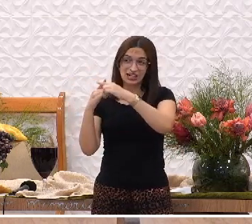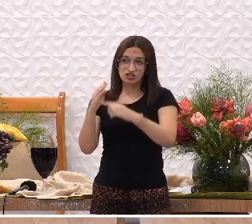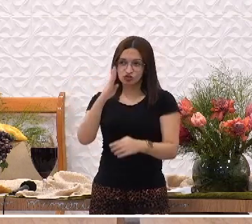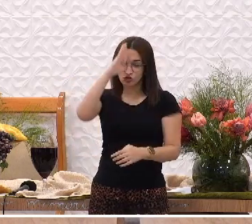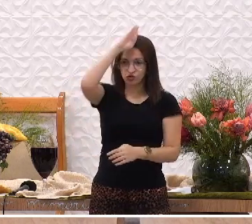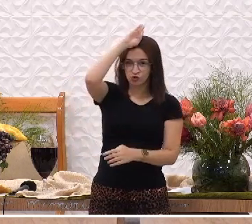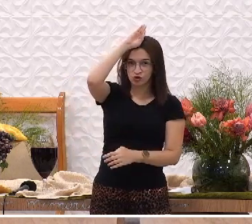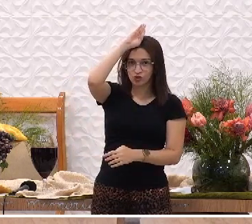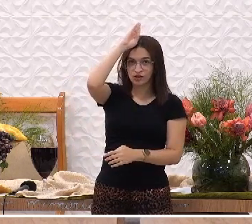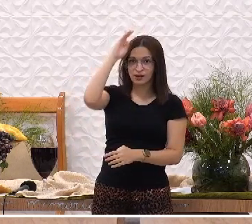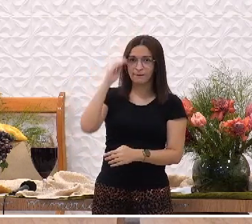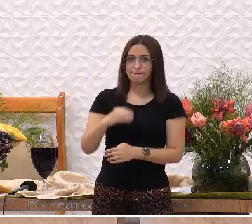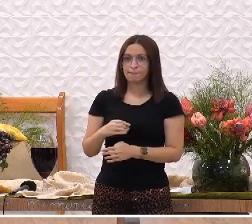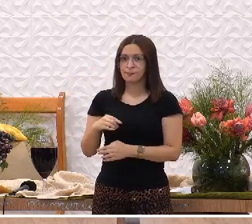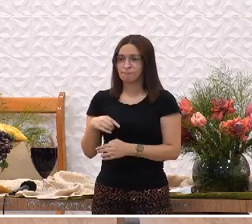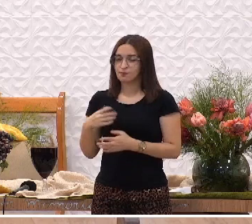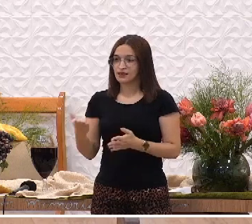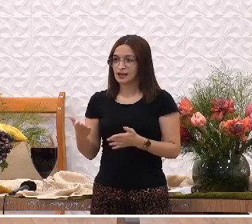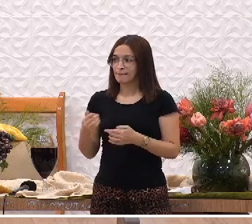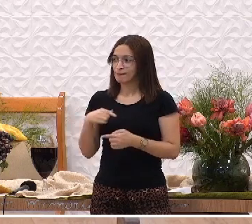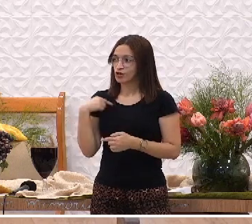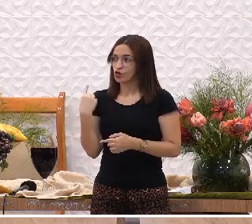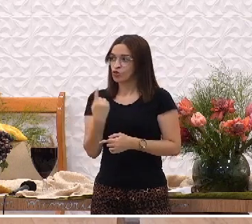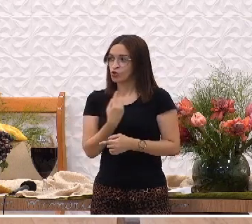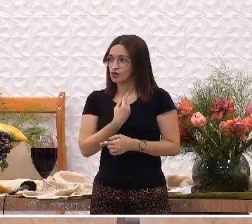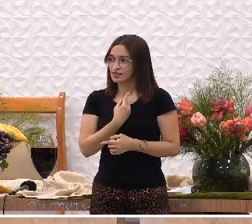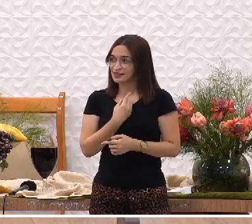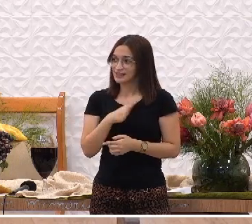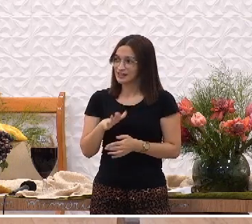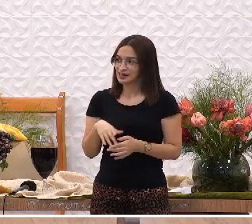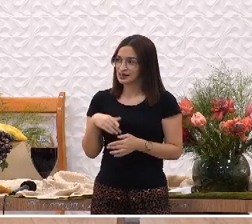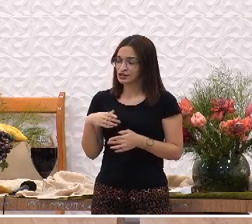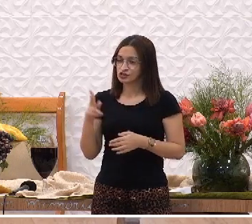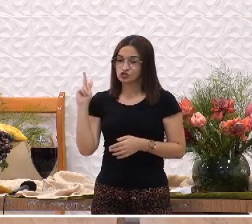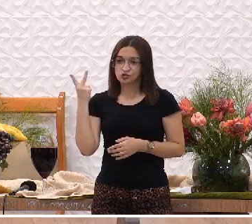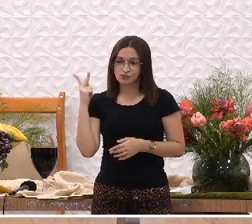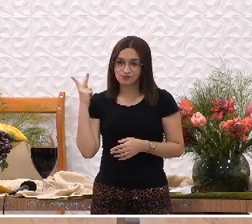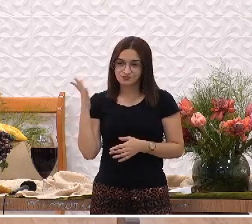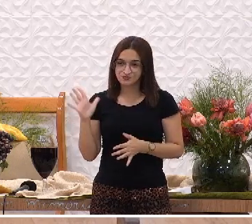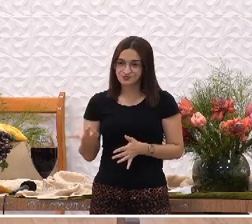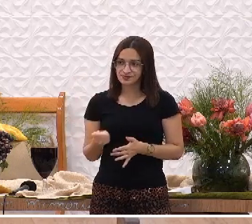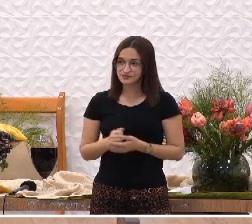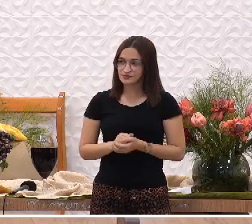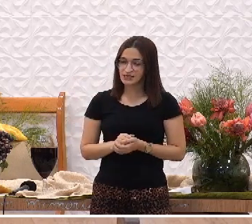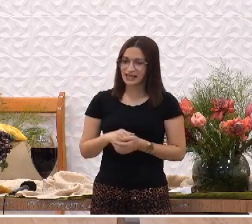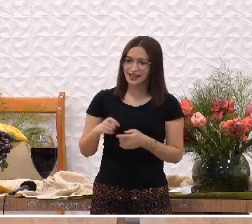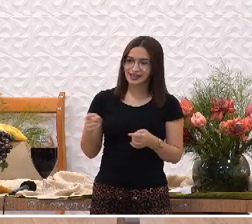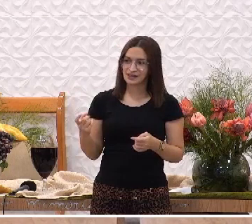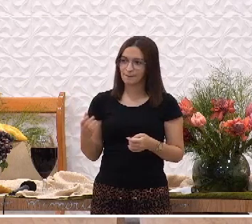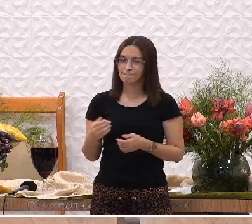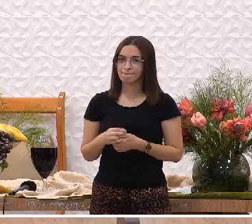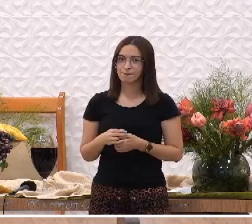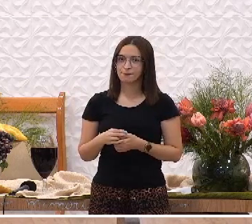abandonando toda a nossa história por causa de questões de conflitos que aconteceram. Pode